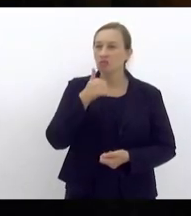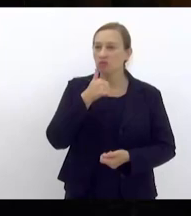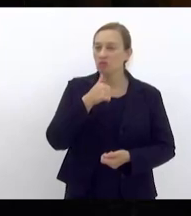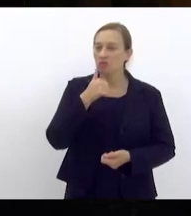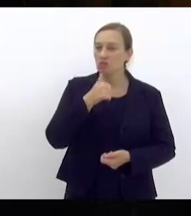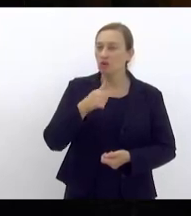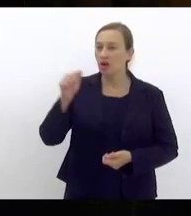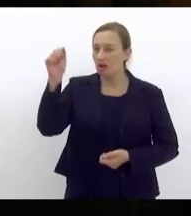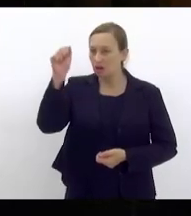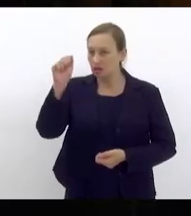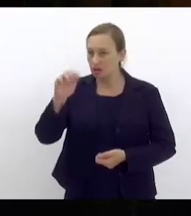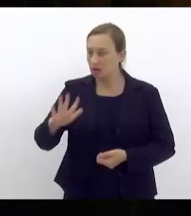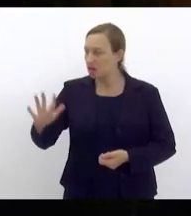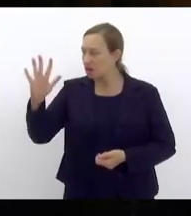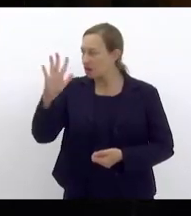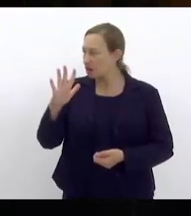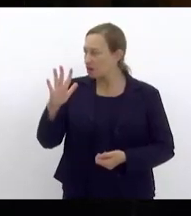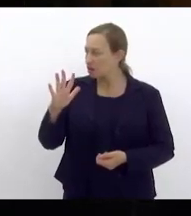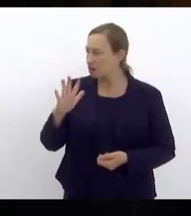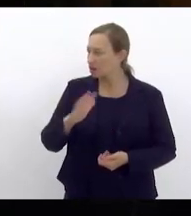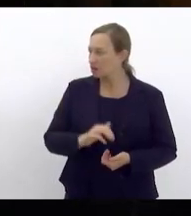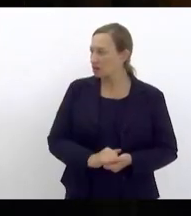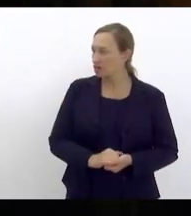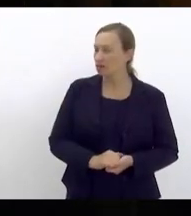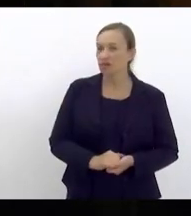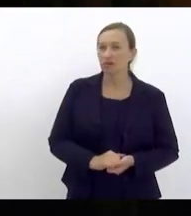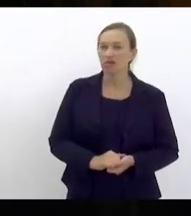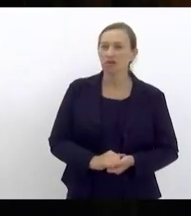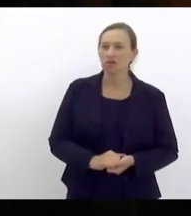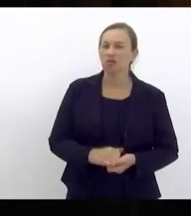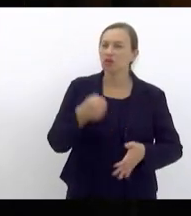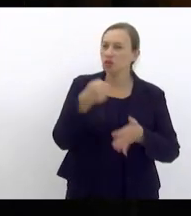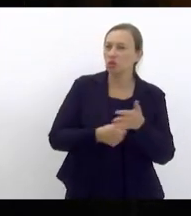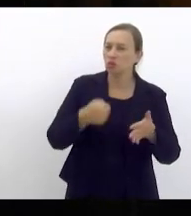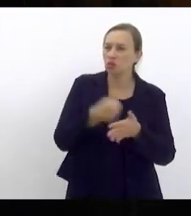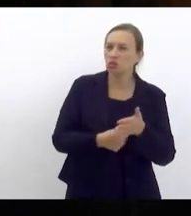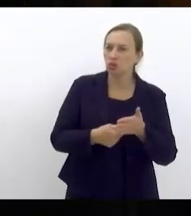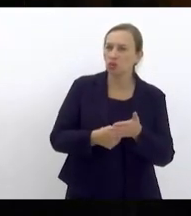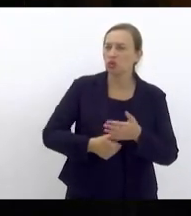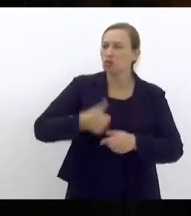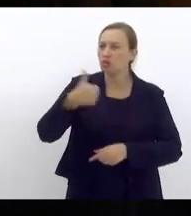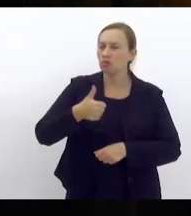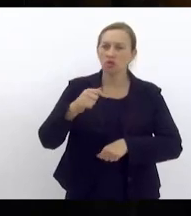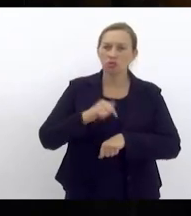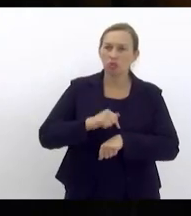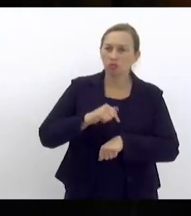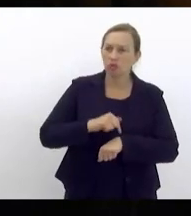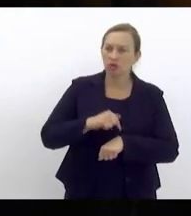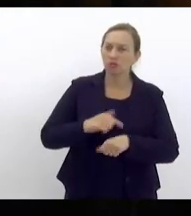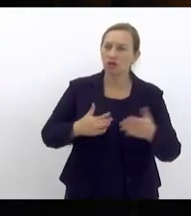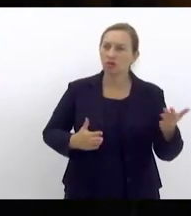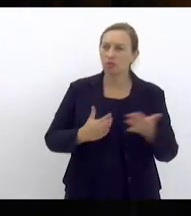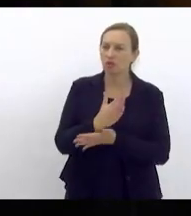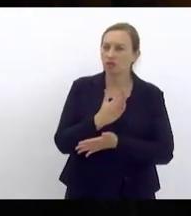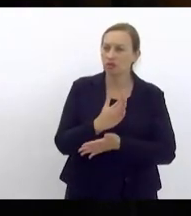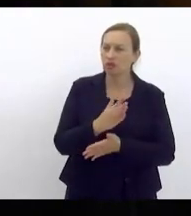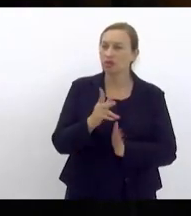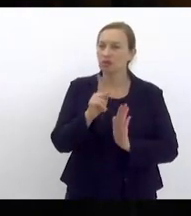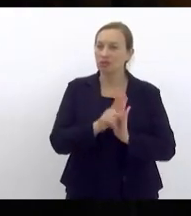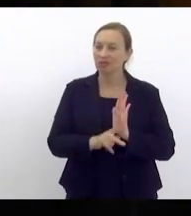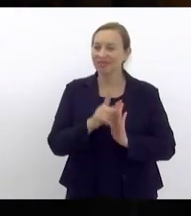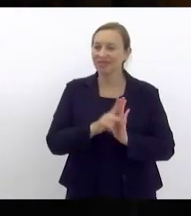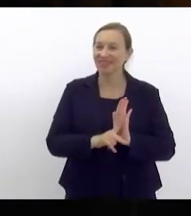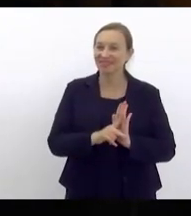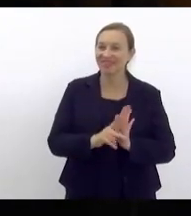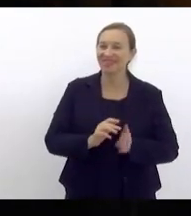em especial para bancada Progressista de esquerda que lutou desde a primeira hora pela aprovação desse projeto projeto